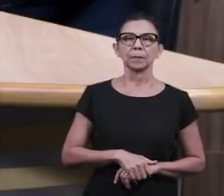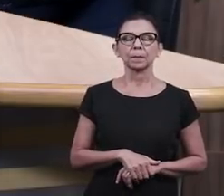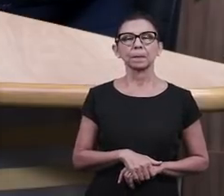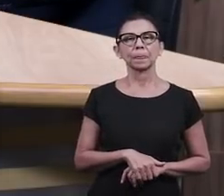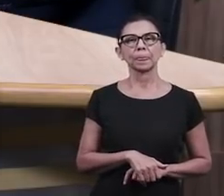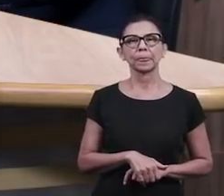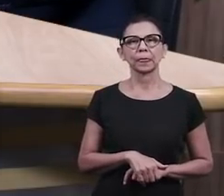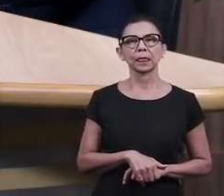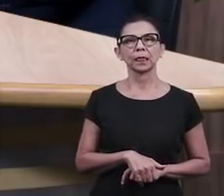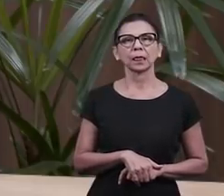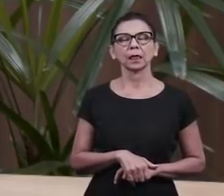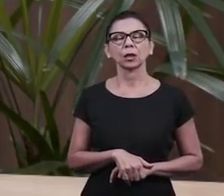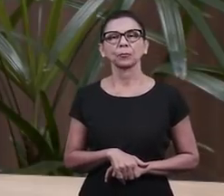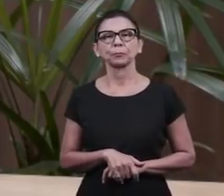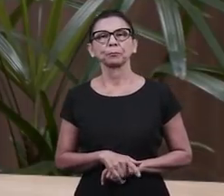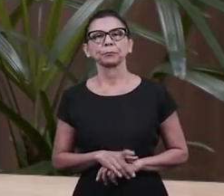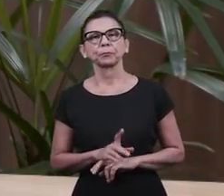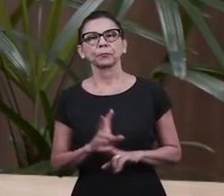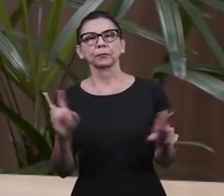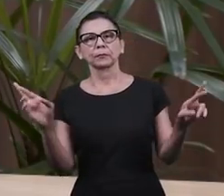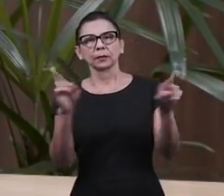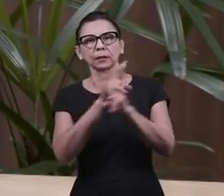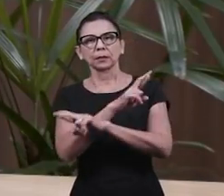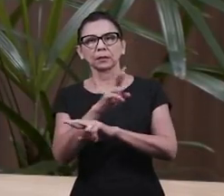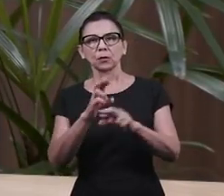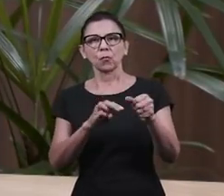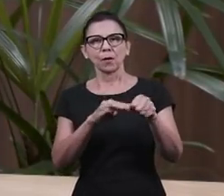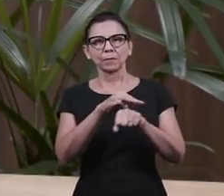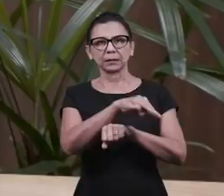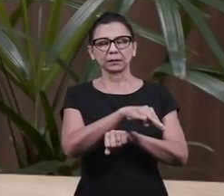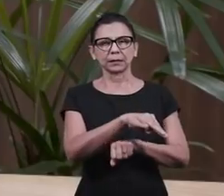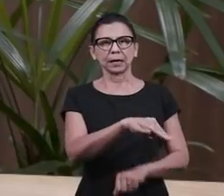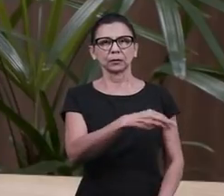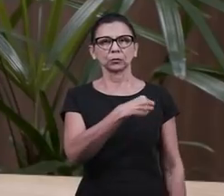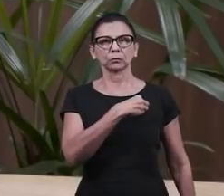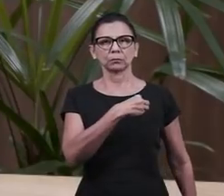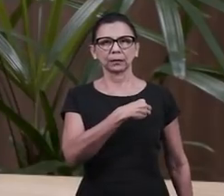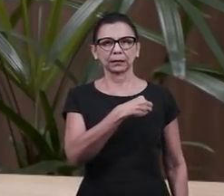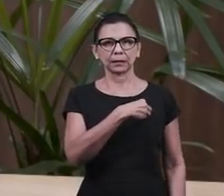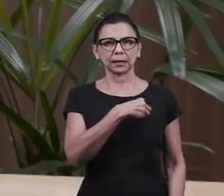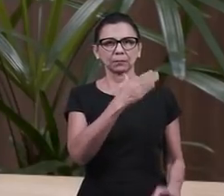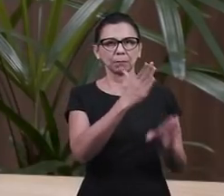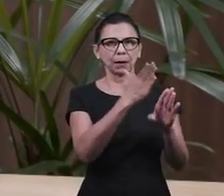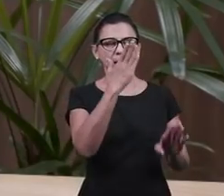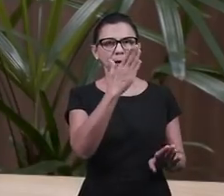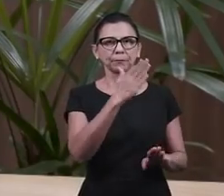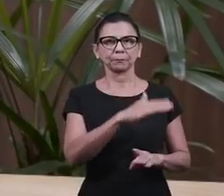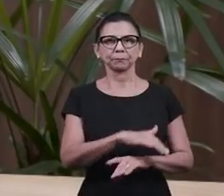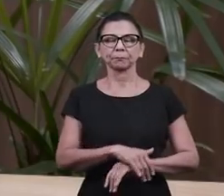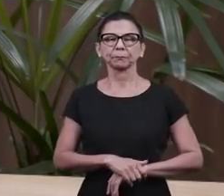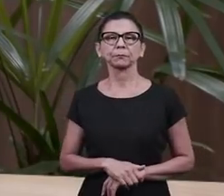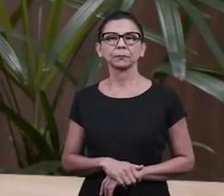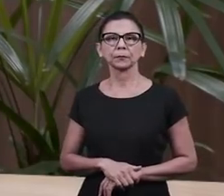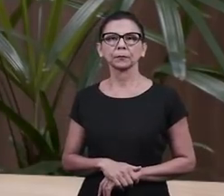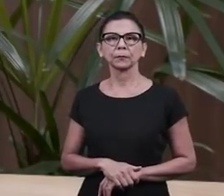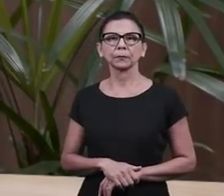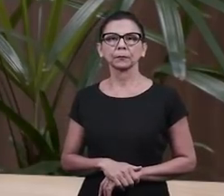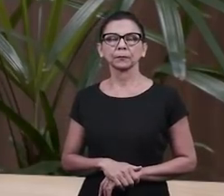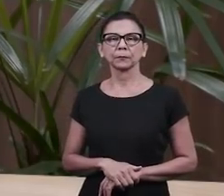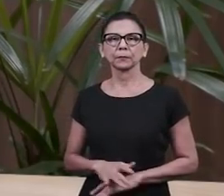Iniquidade, que ele vai ser aniquilado, para a igreja, o Ministério da Iniquidade vai